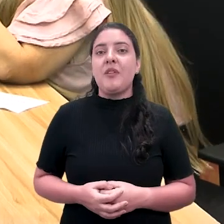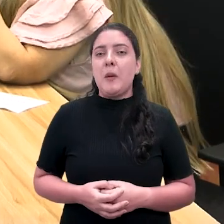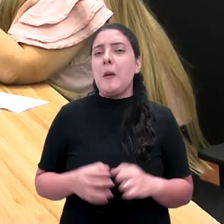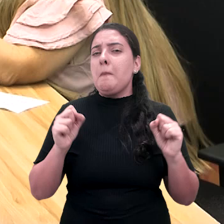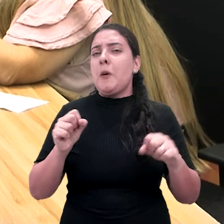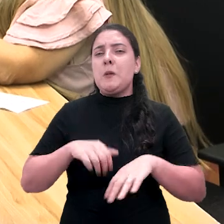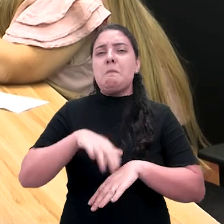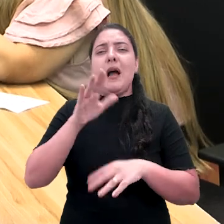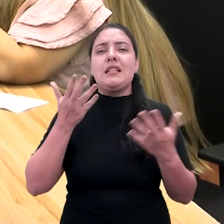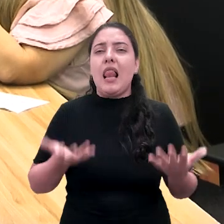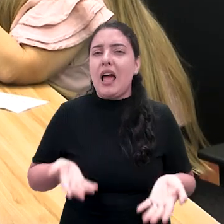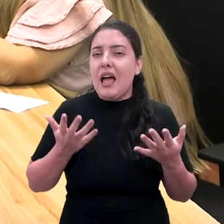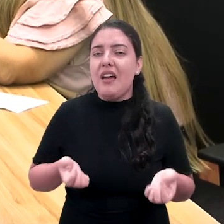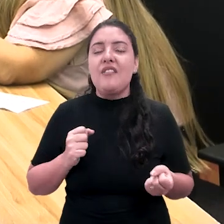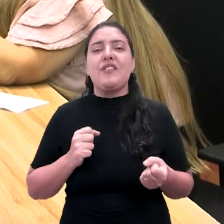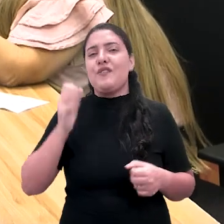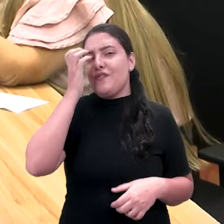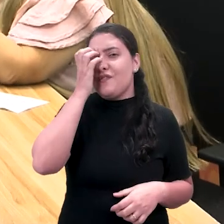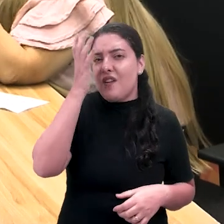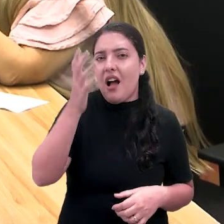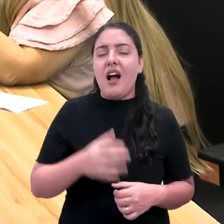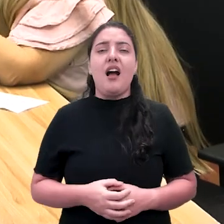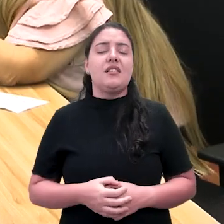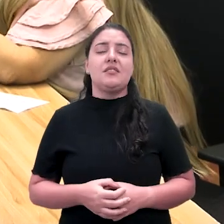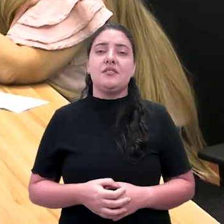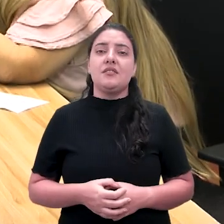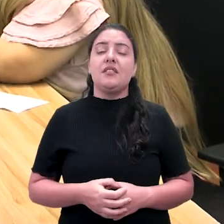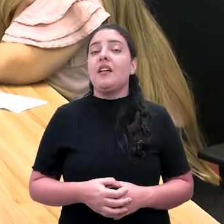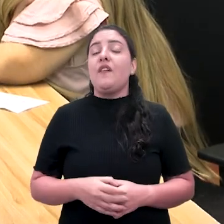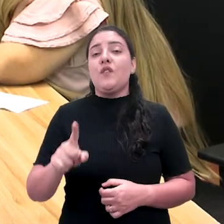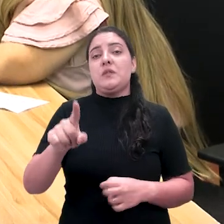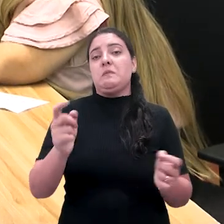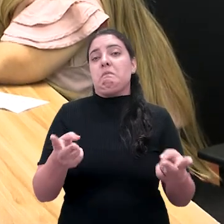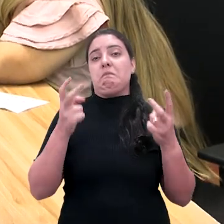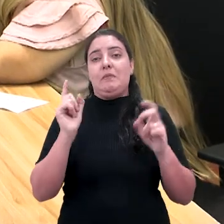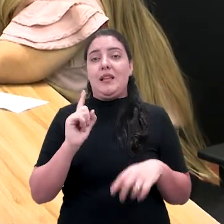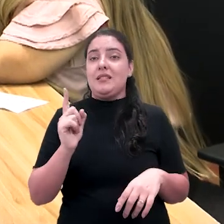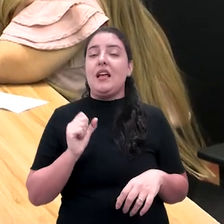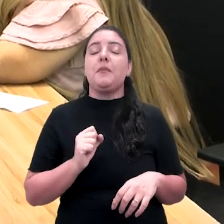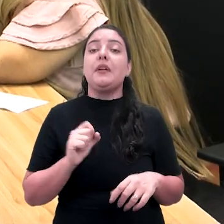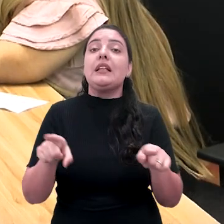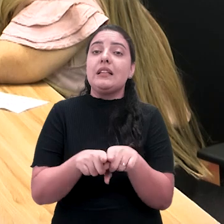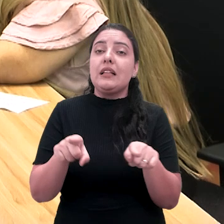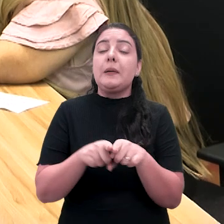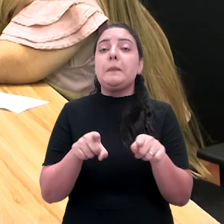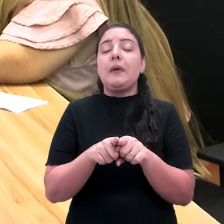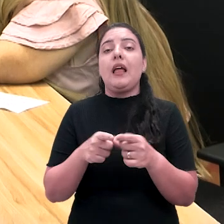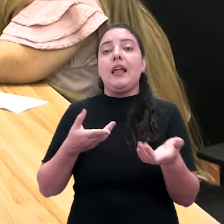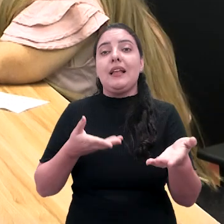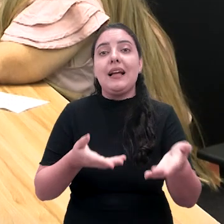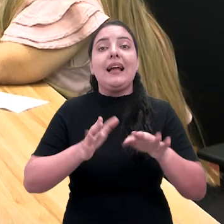tão mais leve, tão mais fácil, fluir tanto que ninguém tem nem noção. E assim, também a questão da recepção